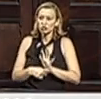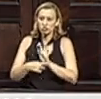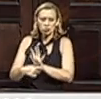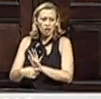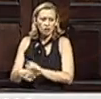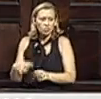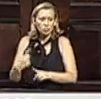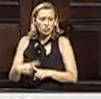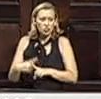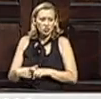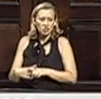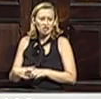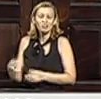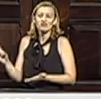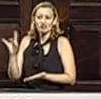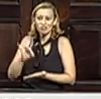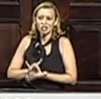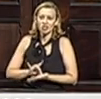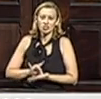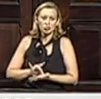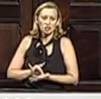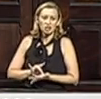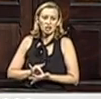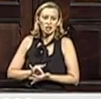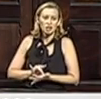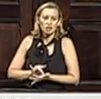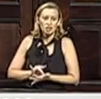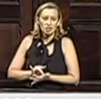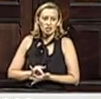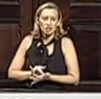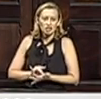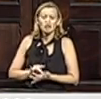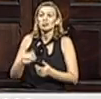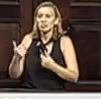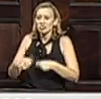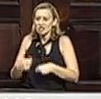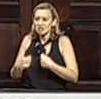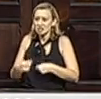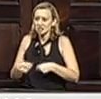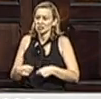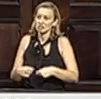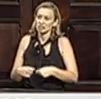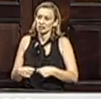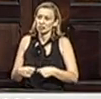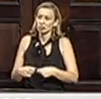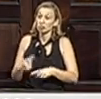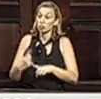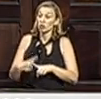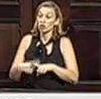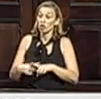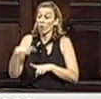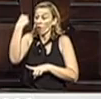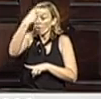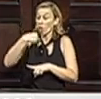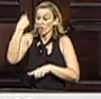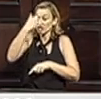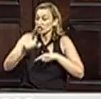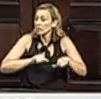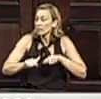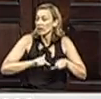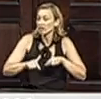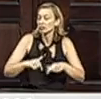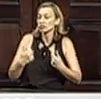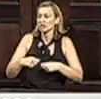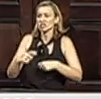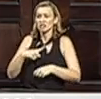realmente elas merecem pela quantidade de trabalho que exercem nas unidades de